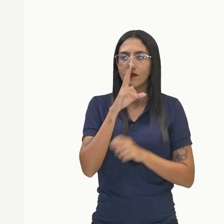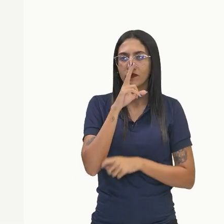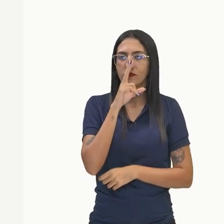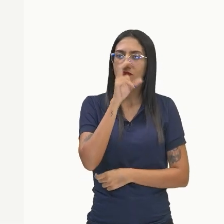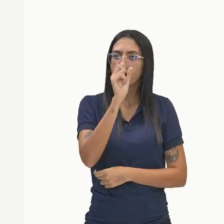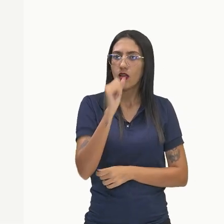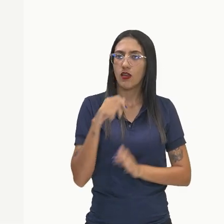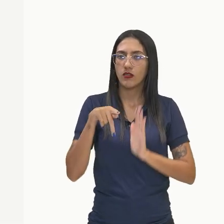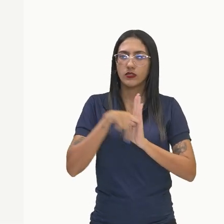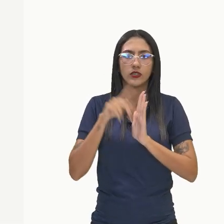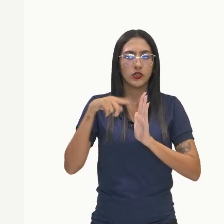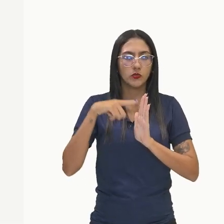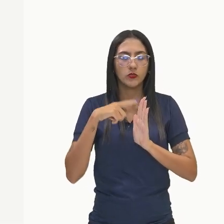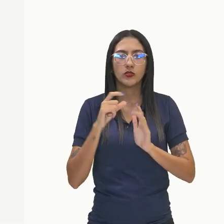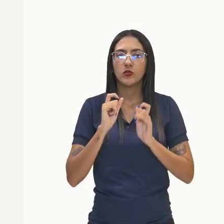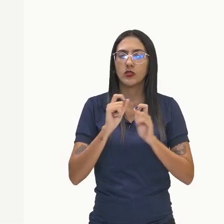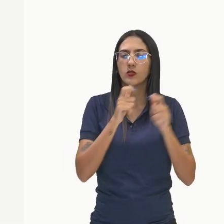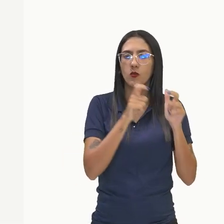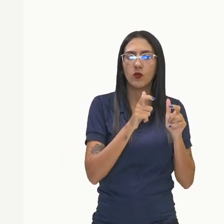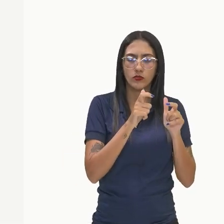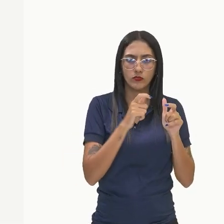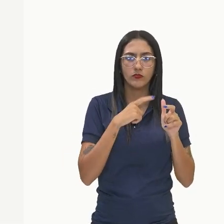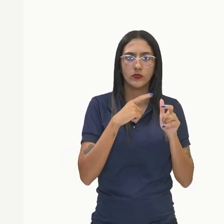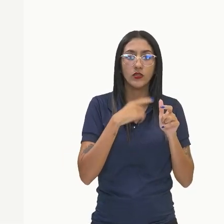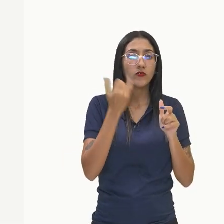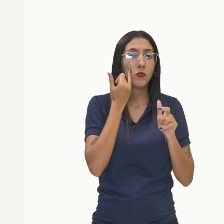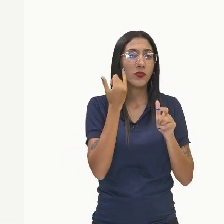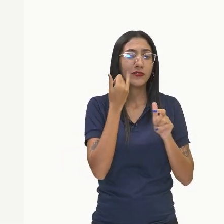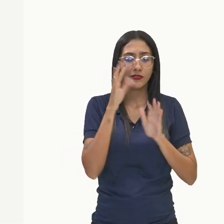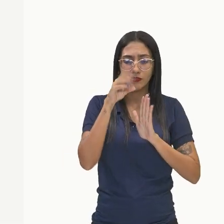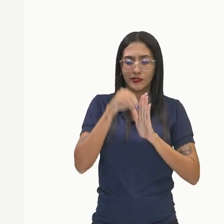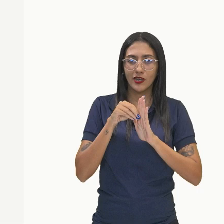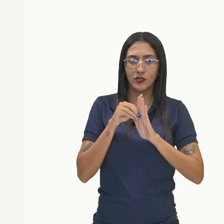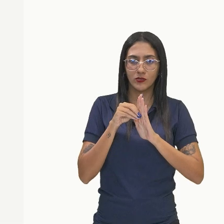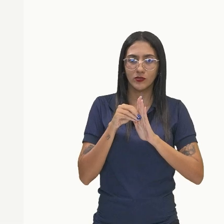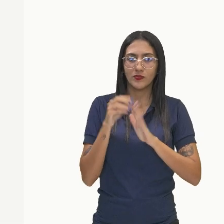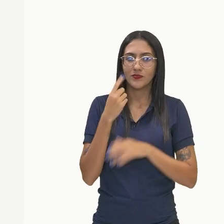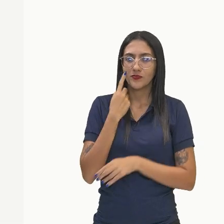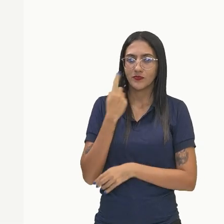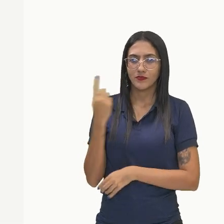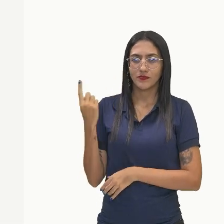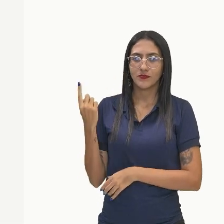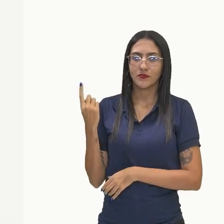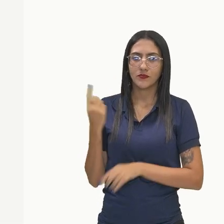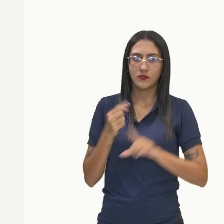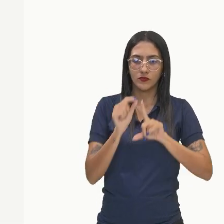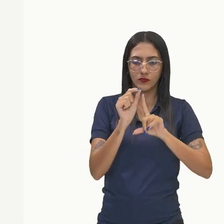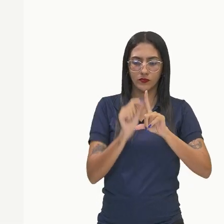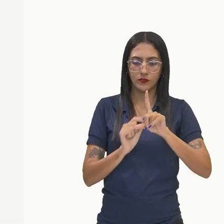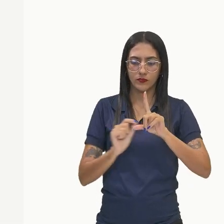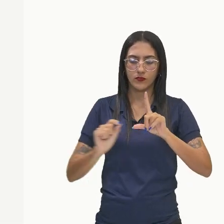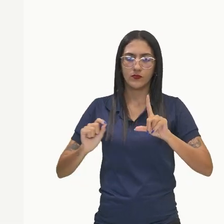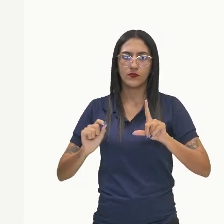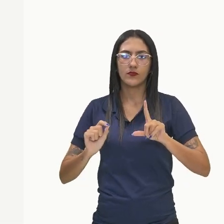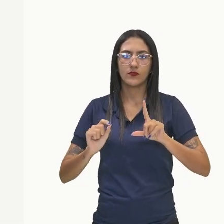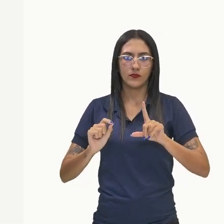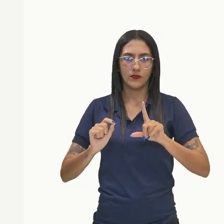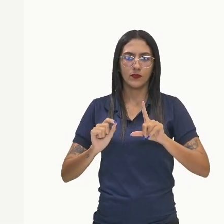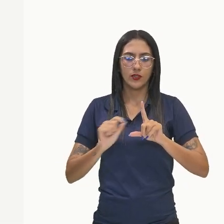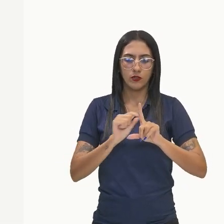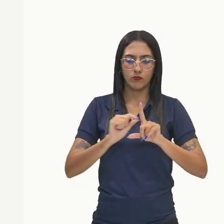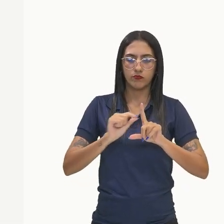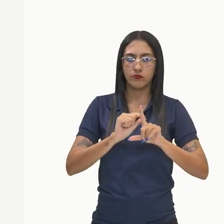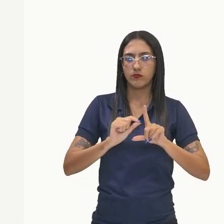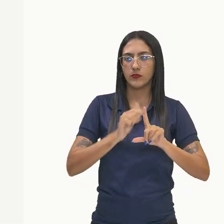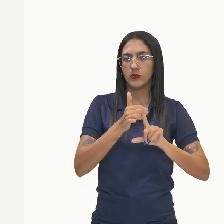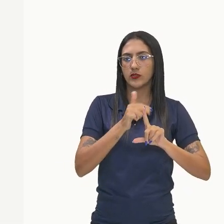a eletromotriz, ela vem informada no gráfico. É esse ponto aqui, ó, onde o gráfico toca o eixo das ordenadas.